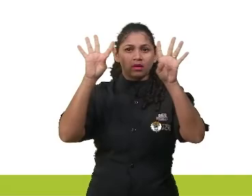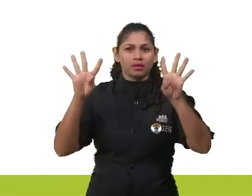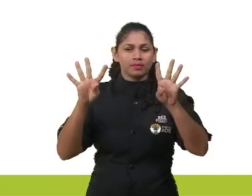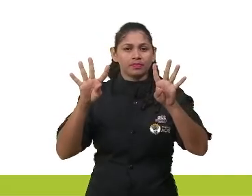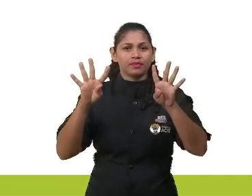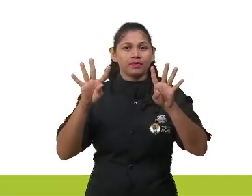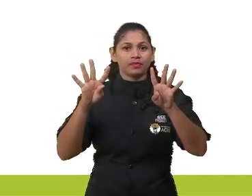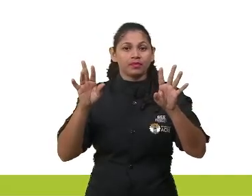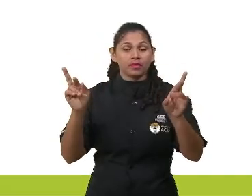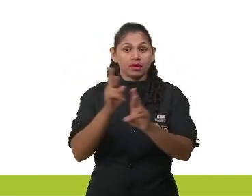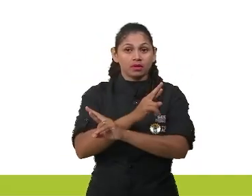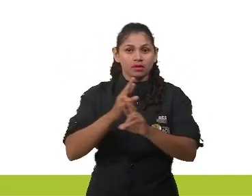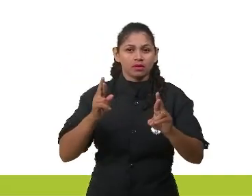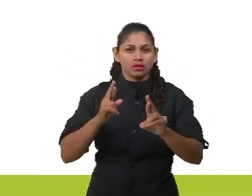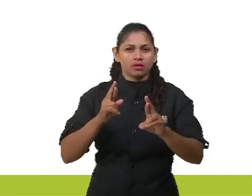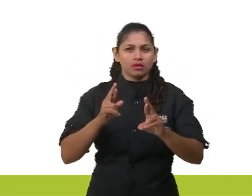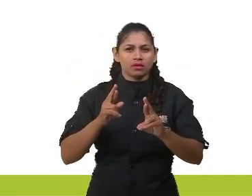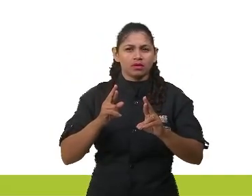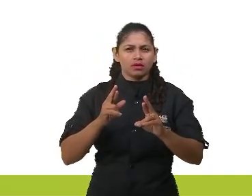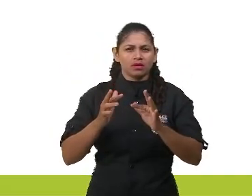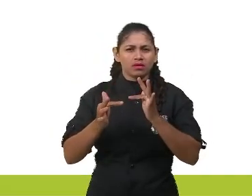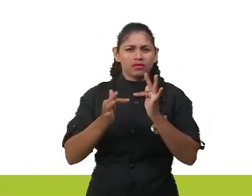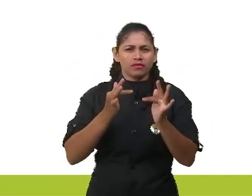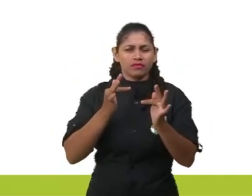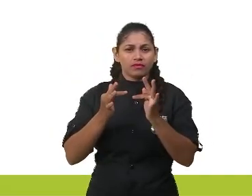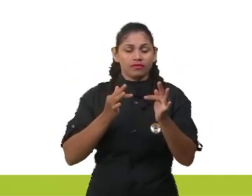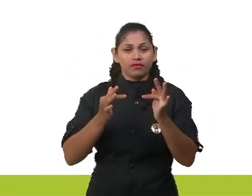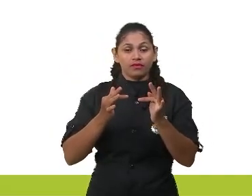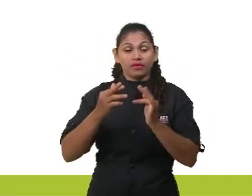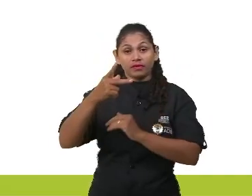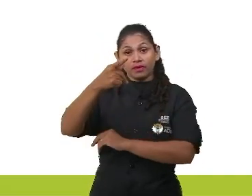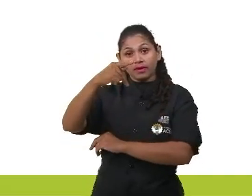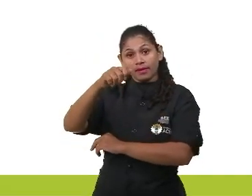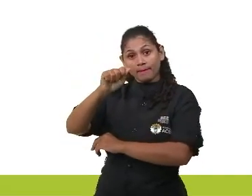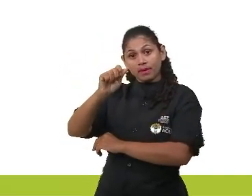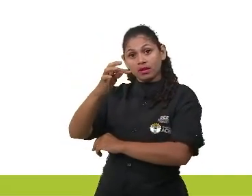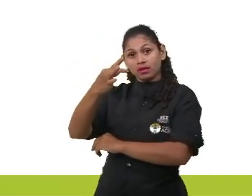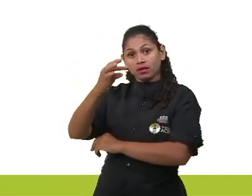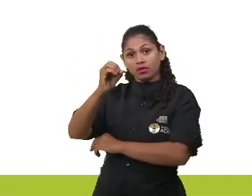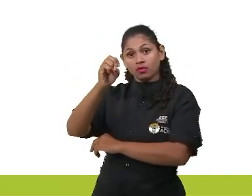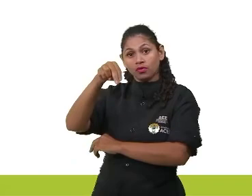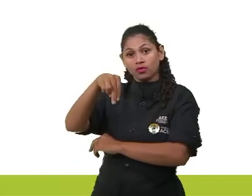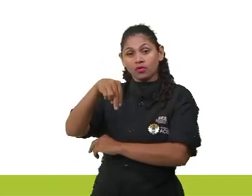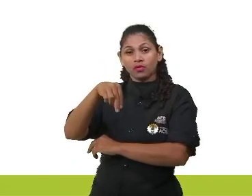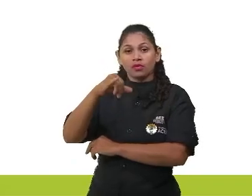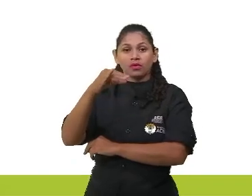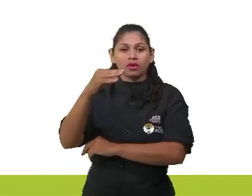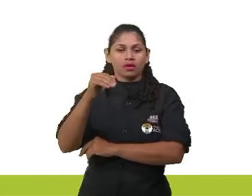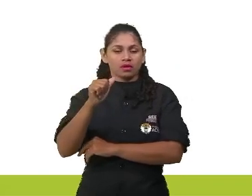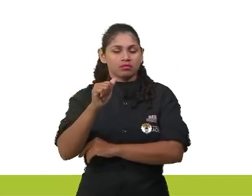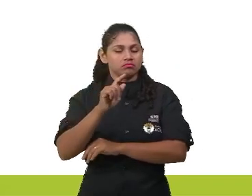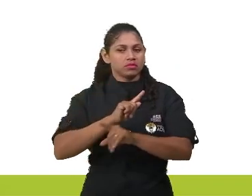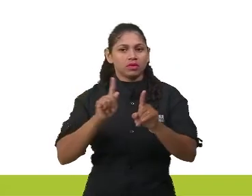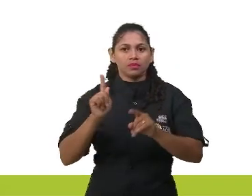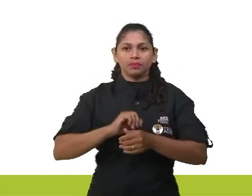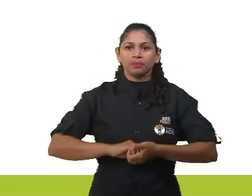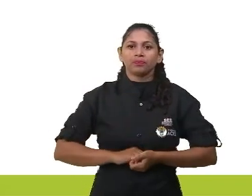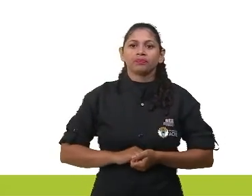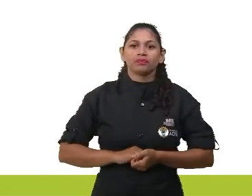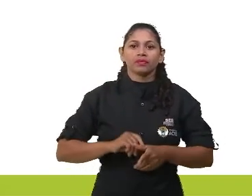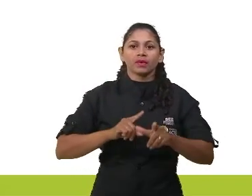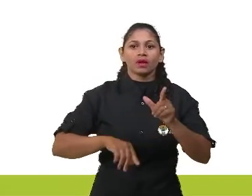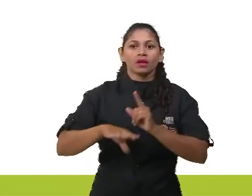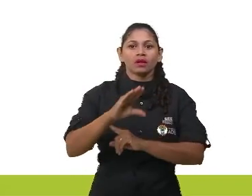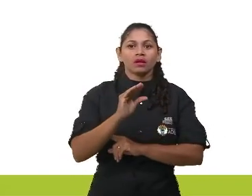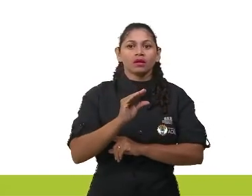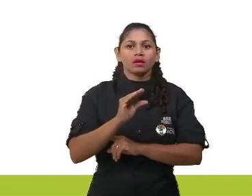conciliação entre a revelação e metafísica platônica também não se analisava nesse sentido. C. Vinculação entre escolástica